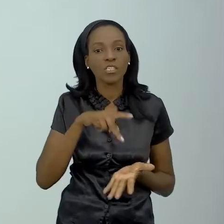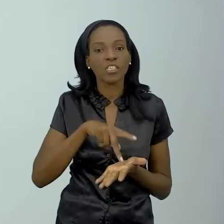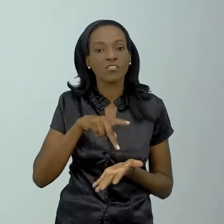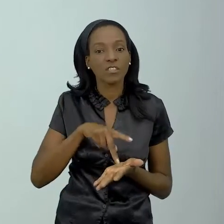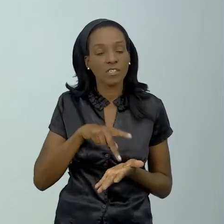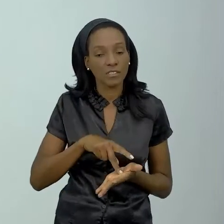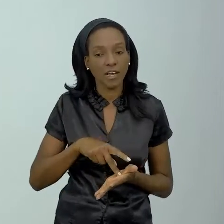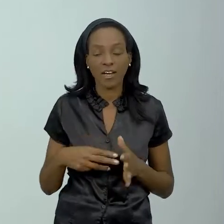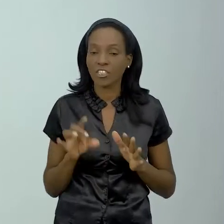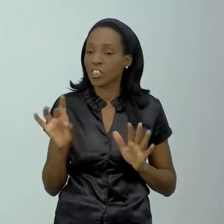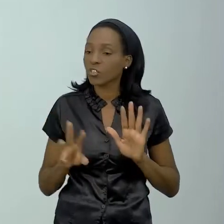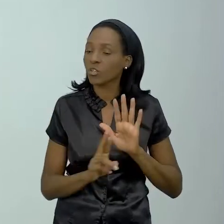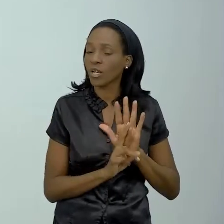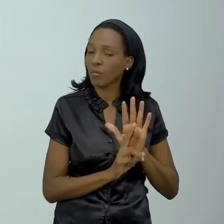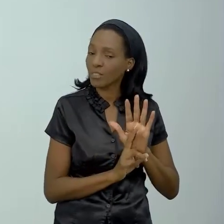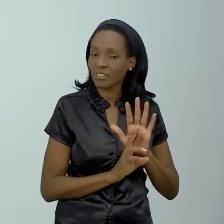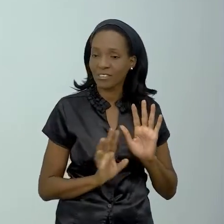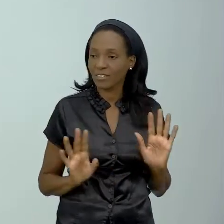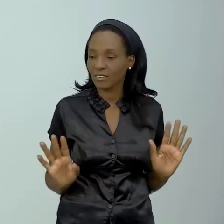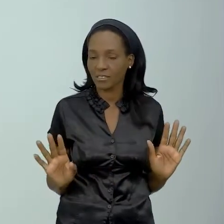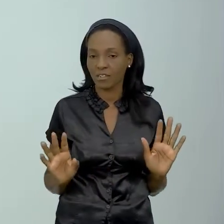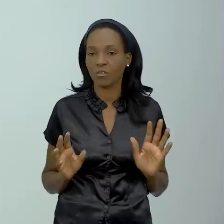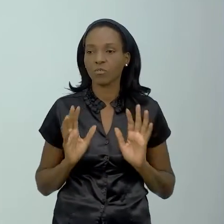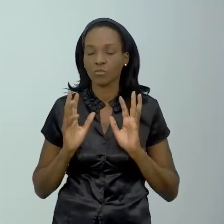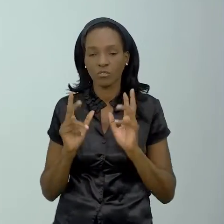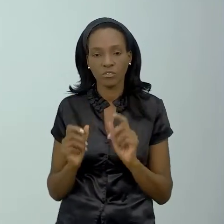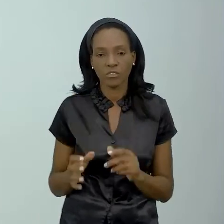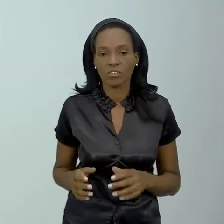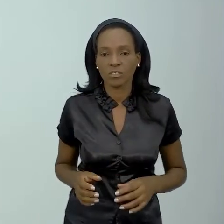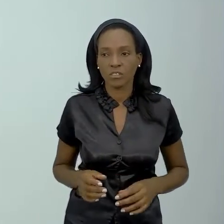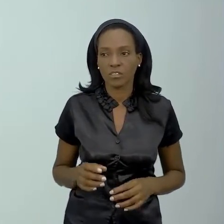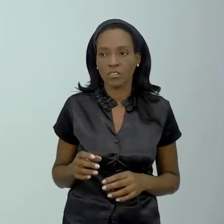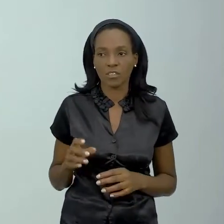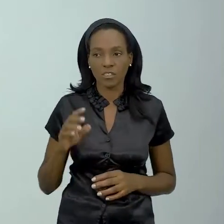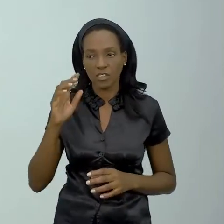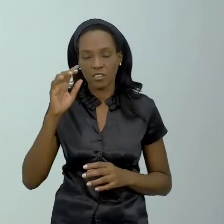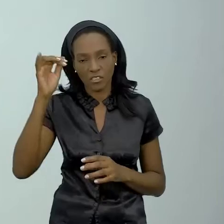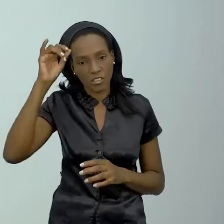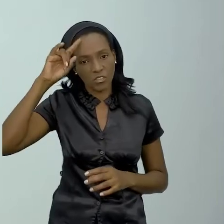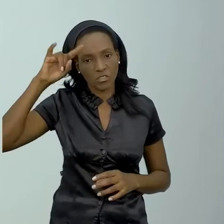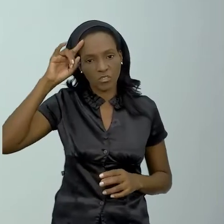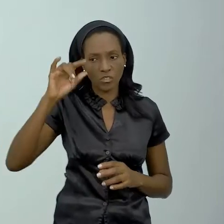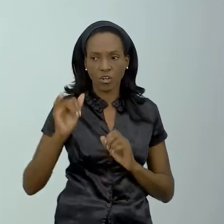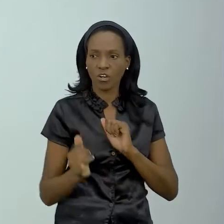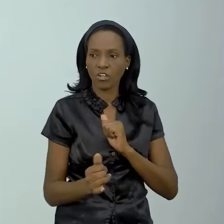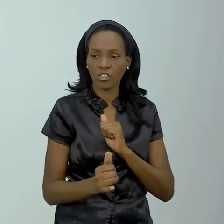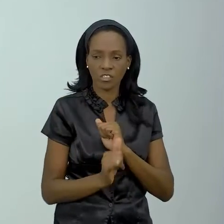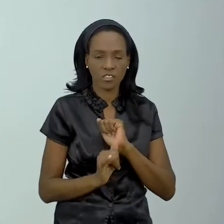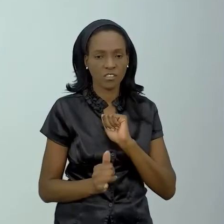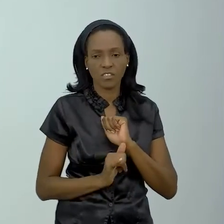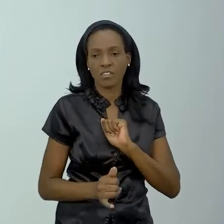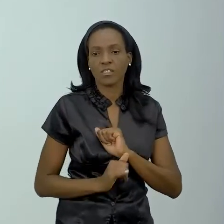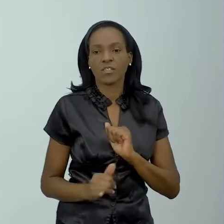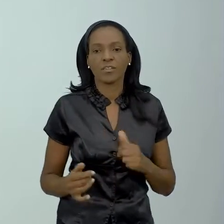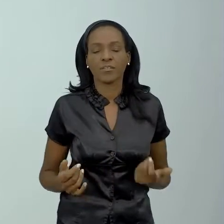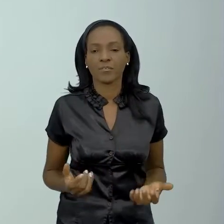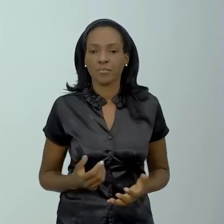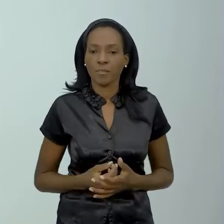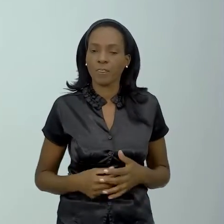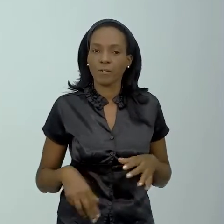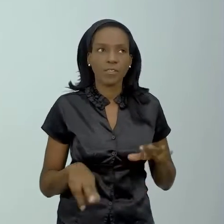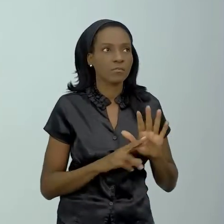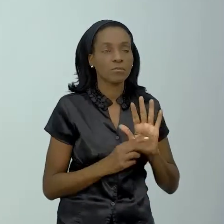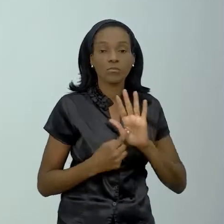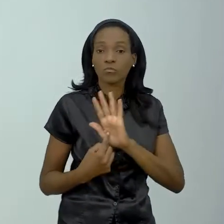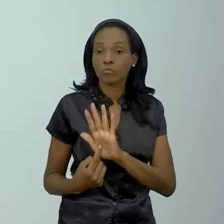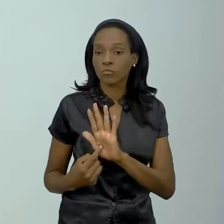a representação da realidade. Quando a gente fala de histórias, contos, né, a representação. Então essa representação, ela mostra o